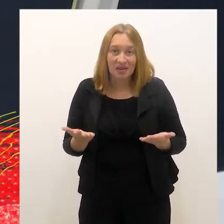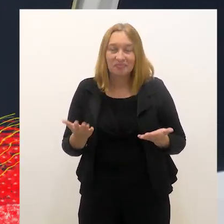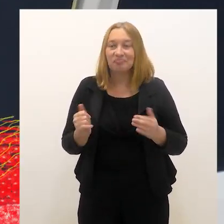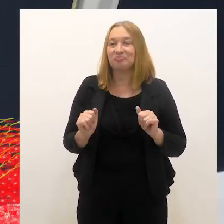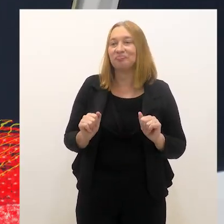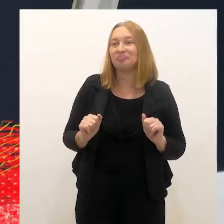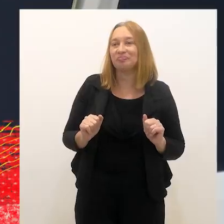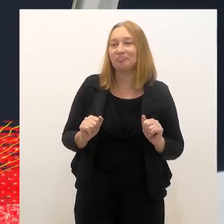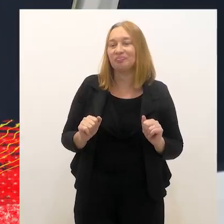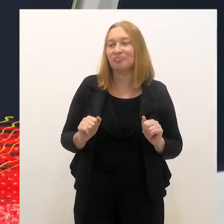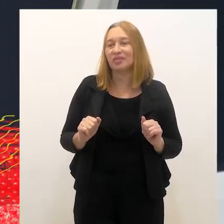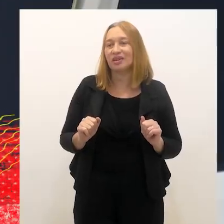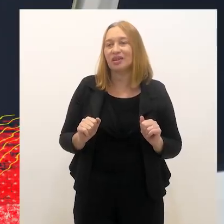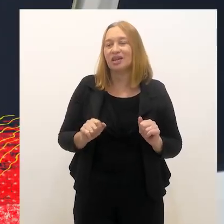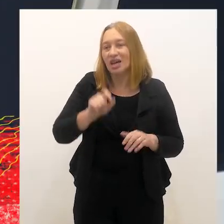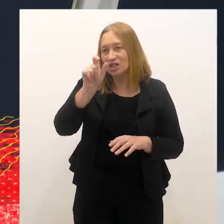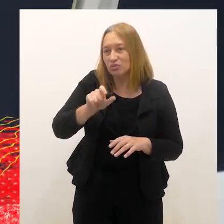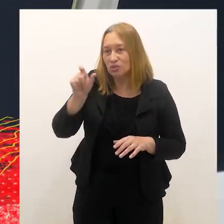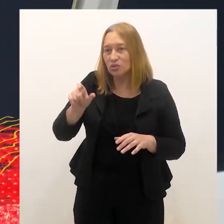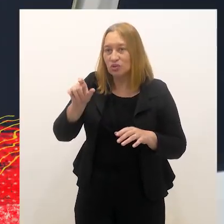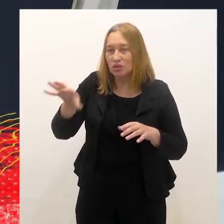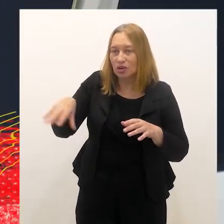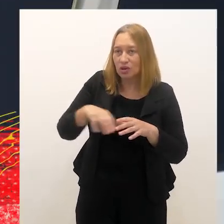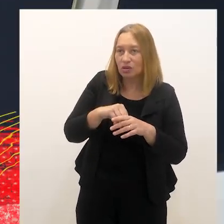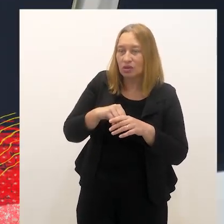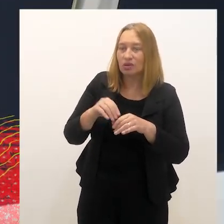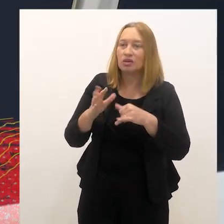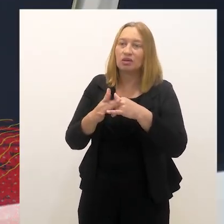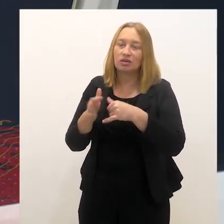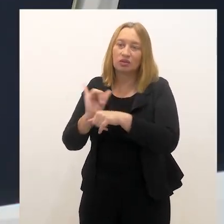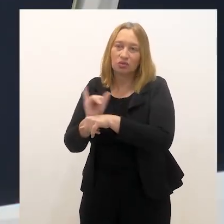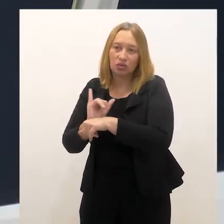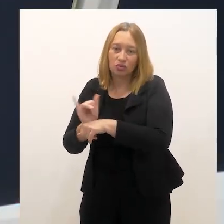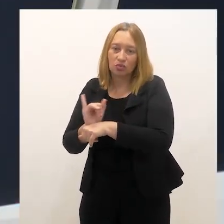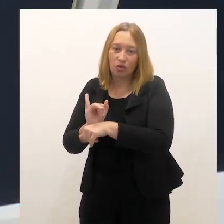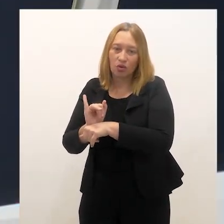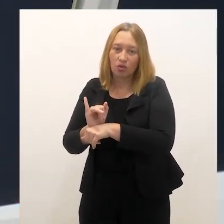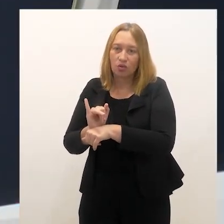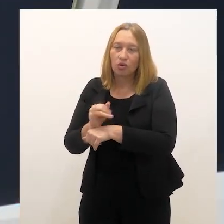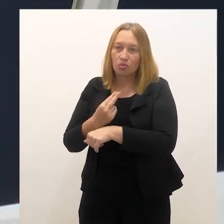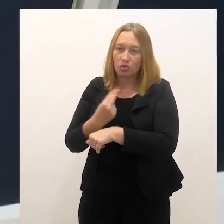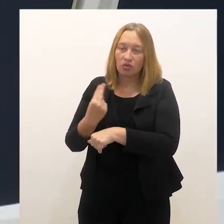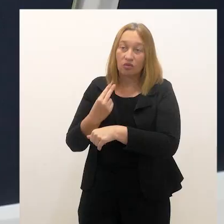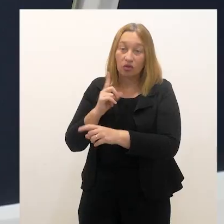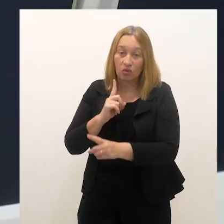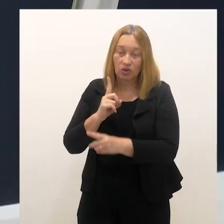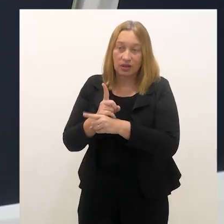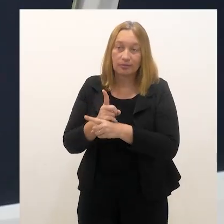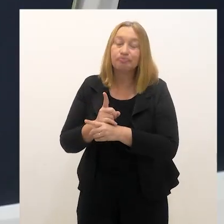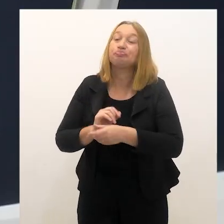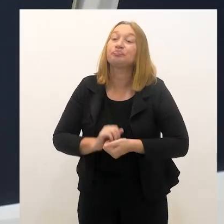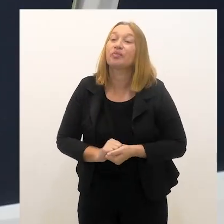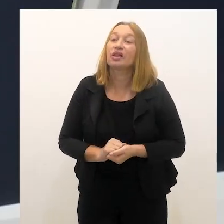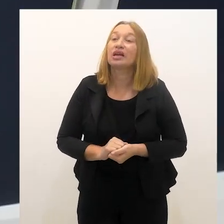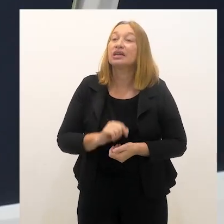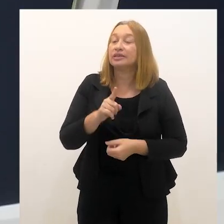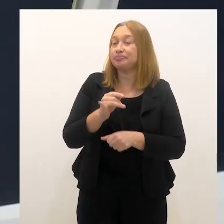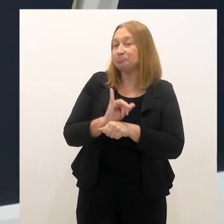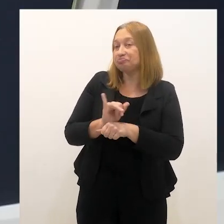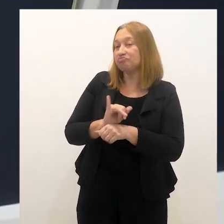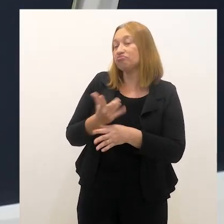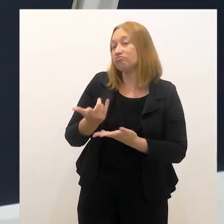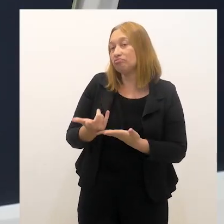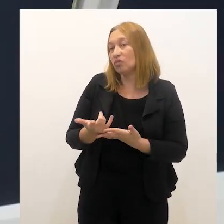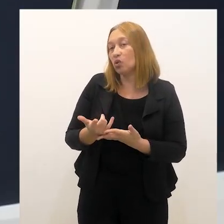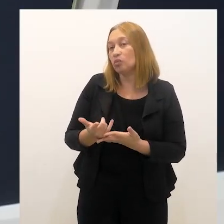Mas, enfim, as pessoas colocando lá no YouTube, canal Ramon Rodrigues, elas vão me achar. E aí, nesse canal,